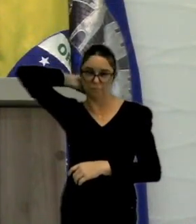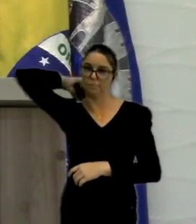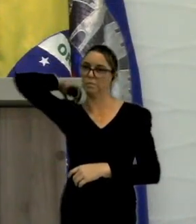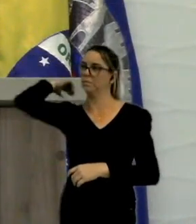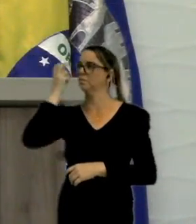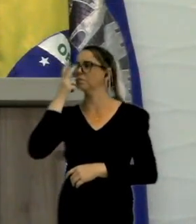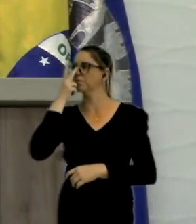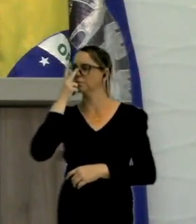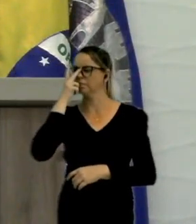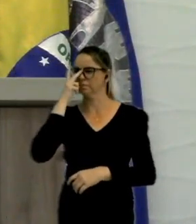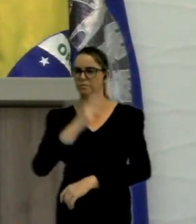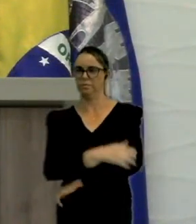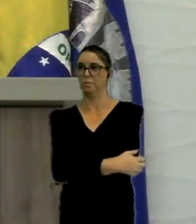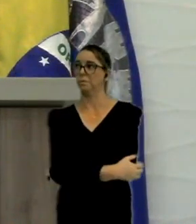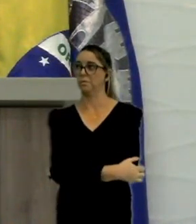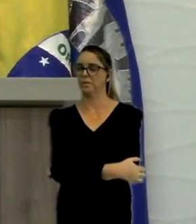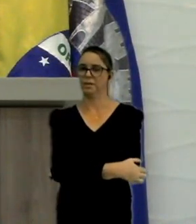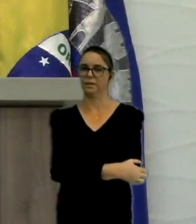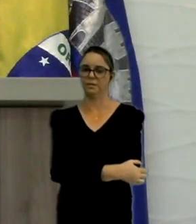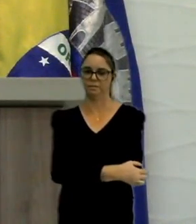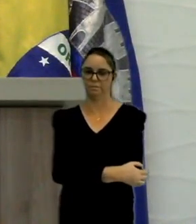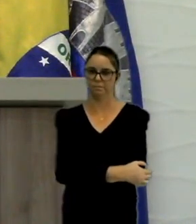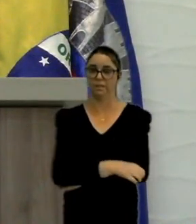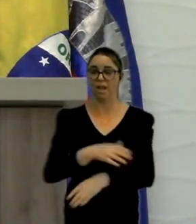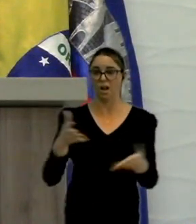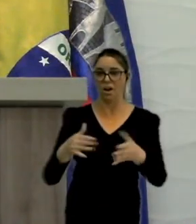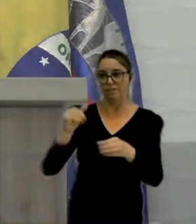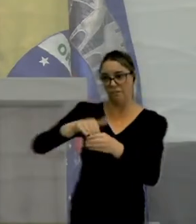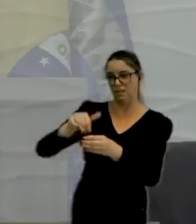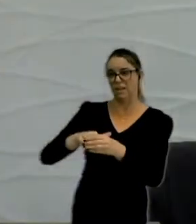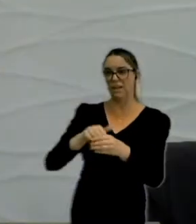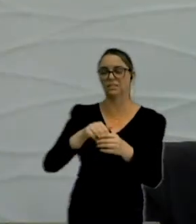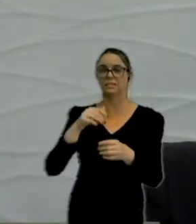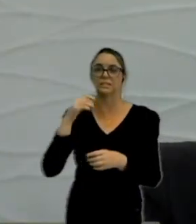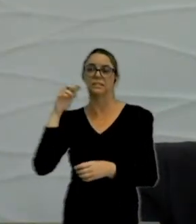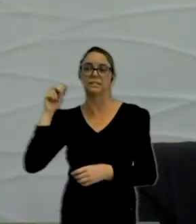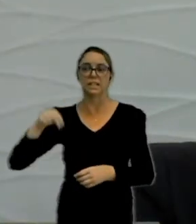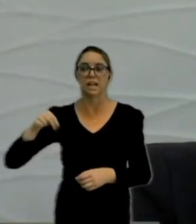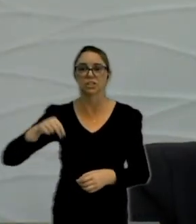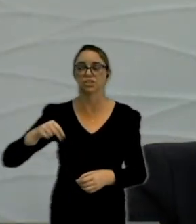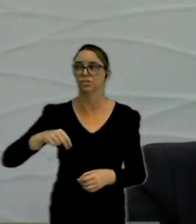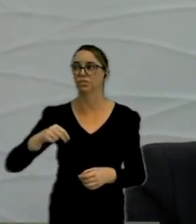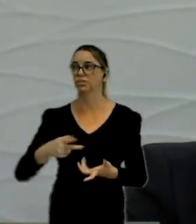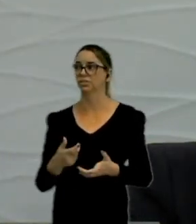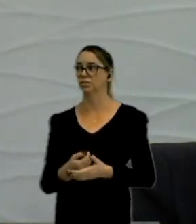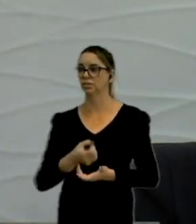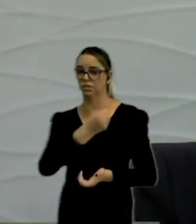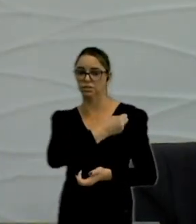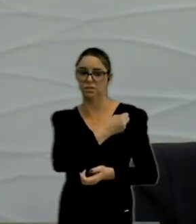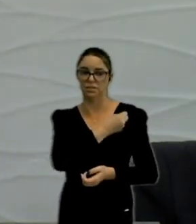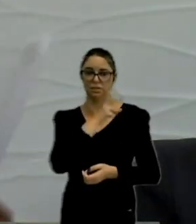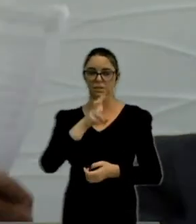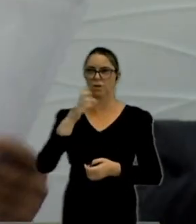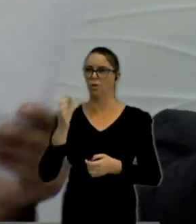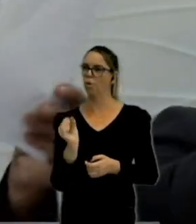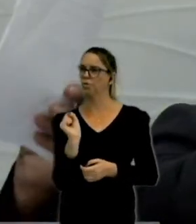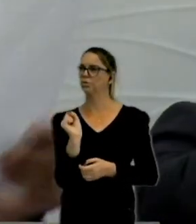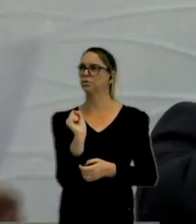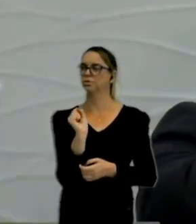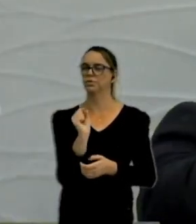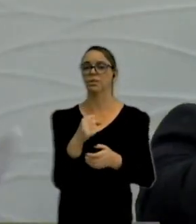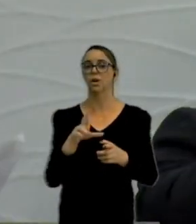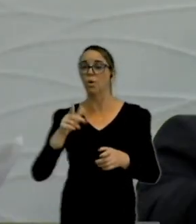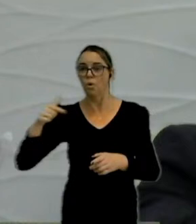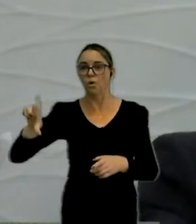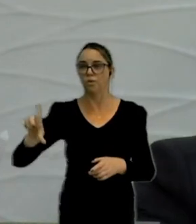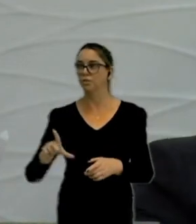Vamos botar logo o primeiro, vamos botar o primeiro requerimento, vereadora Neide. Continue a discussão, a indicação pronto. 58. O outro requerimento é